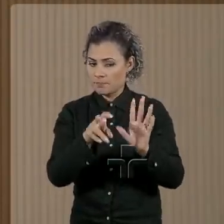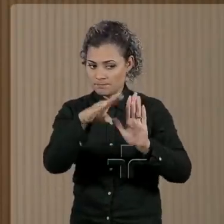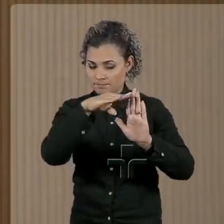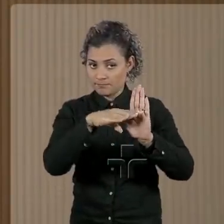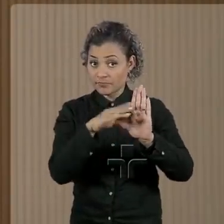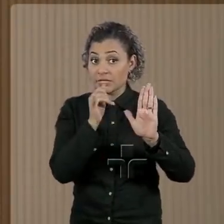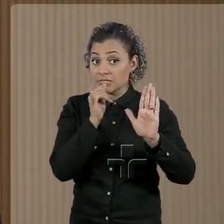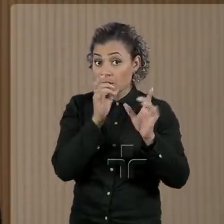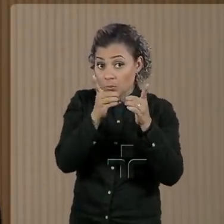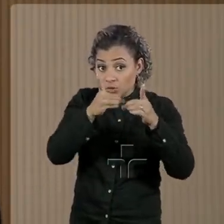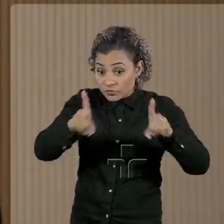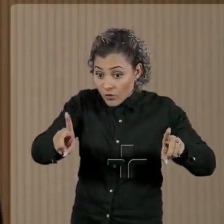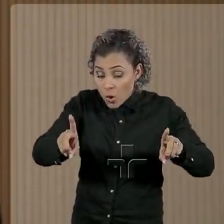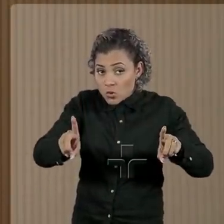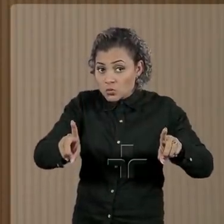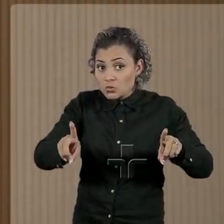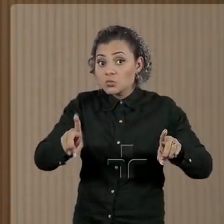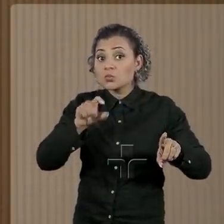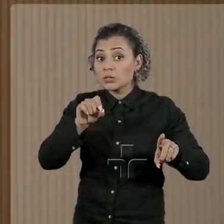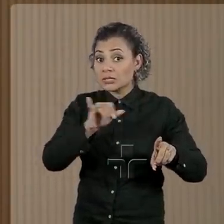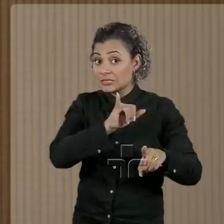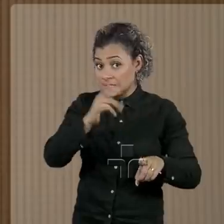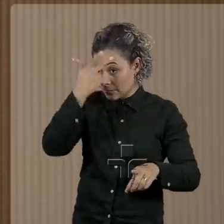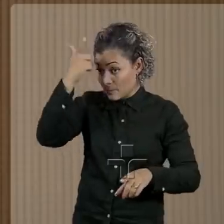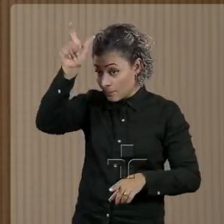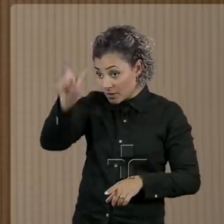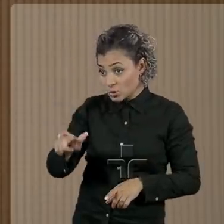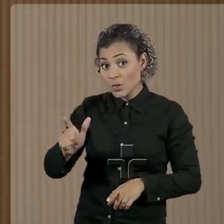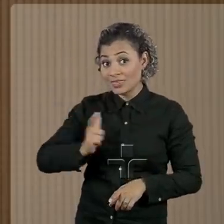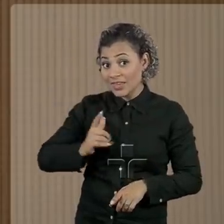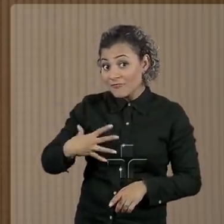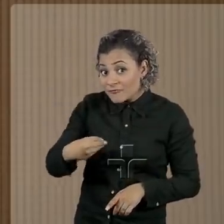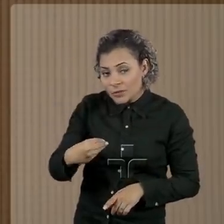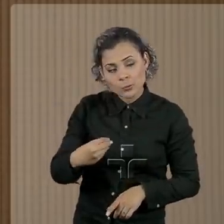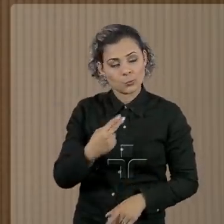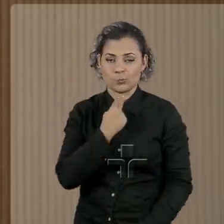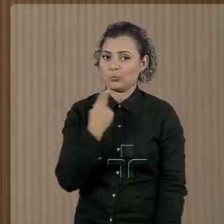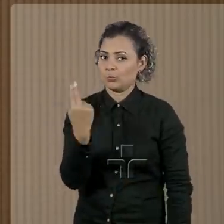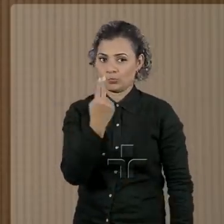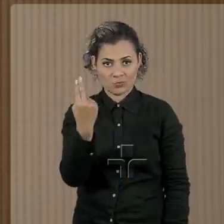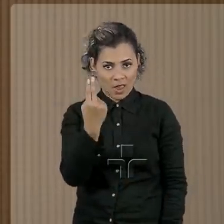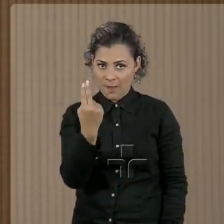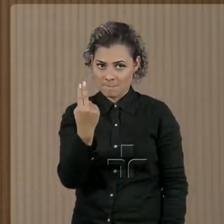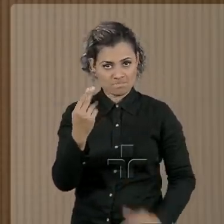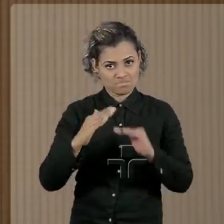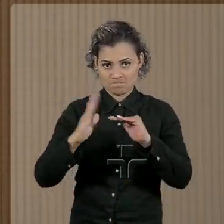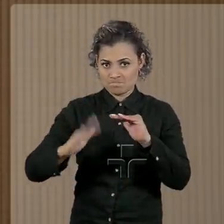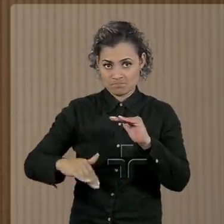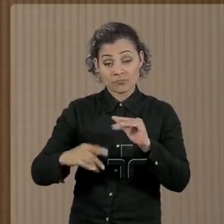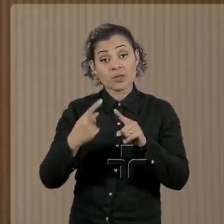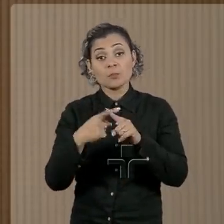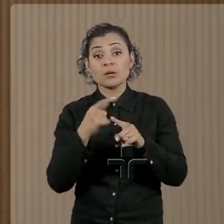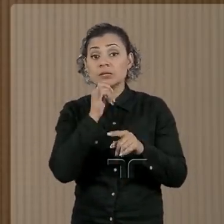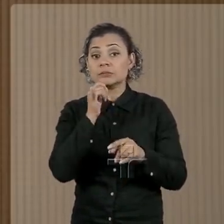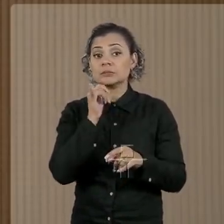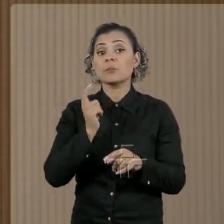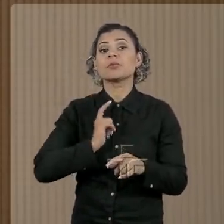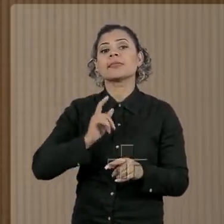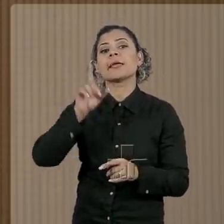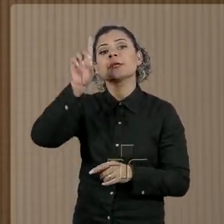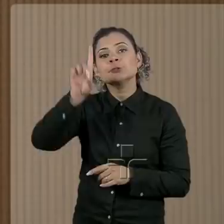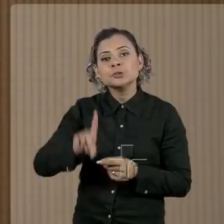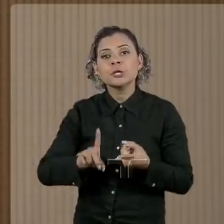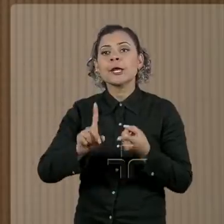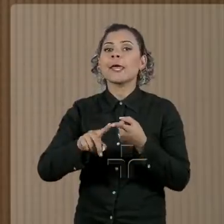não se aplica quando o requerente ele tiver filhos menores, para salvaguardar uma série de direitos